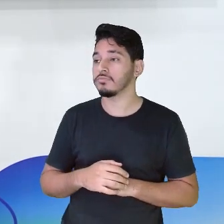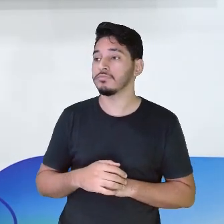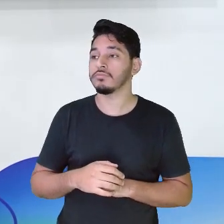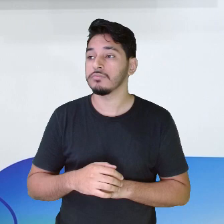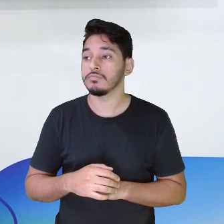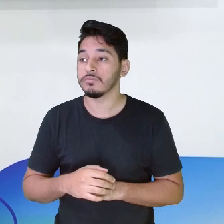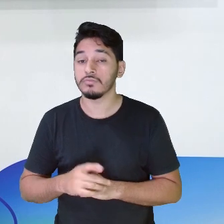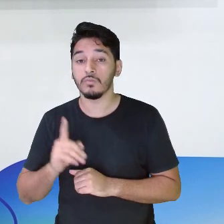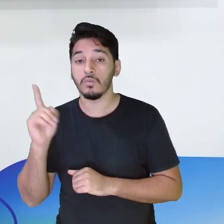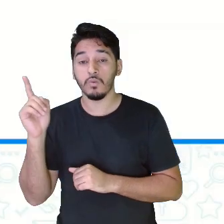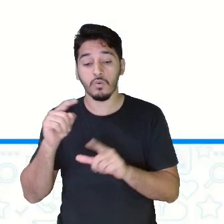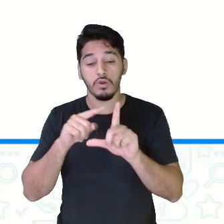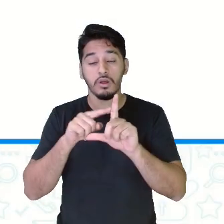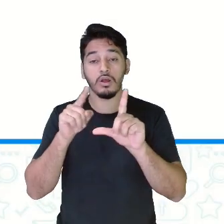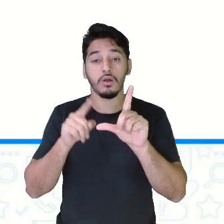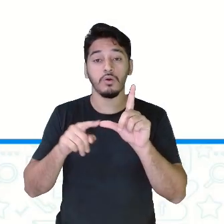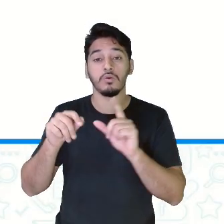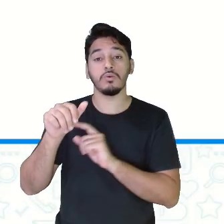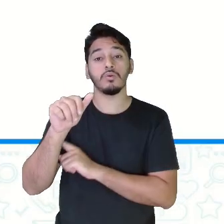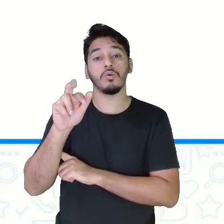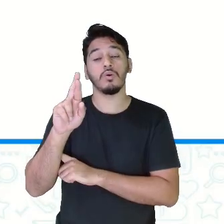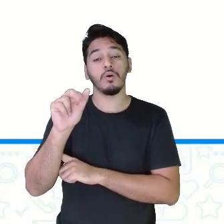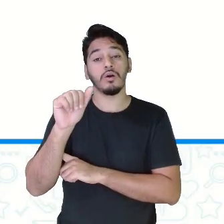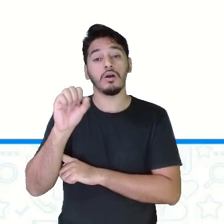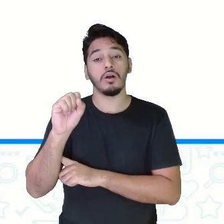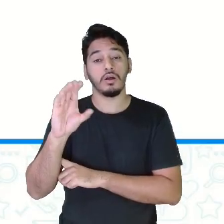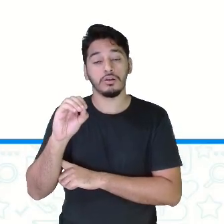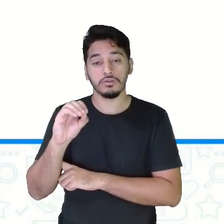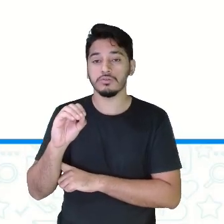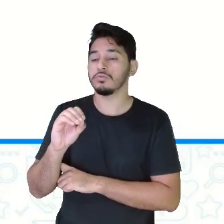O ângulo raso, que ele mede